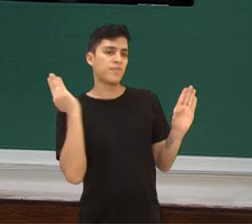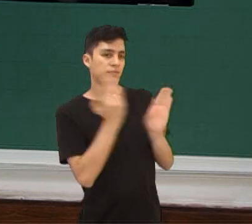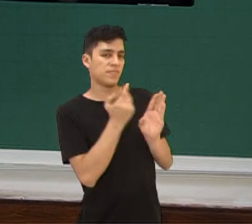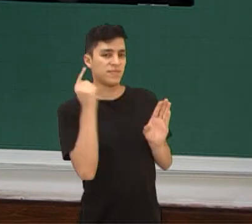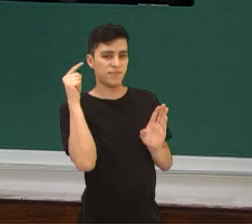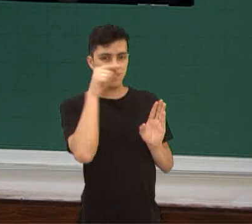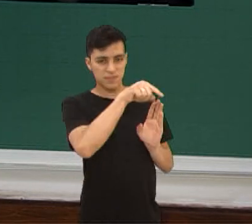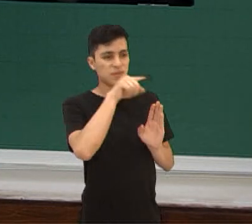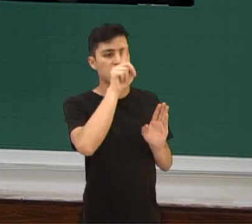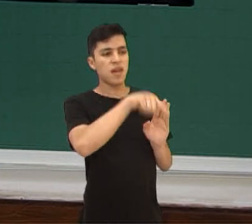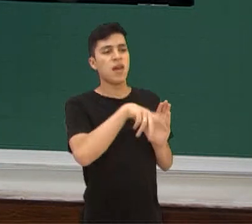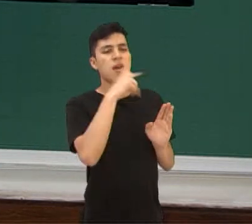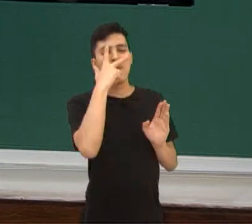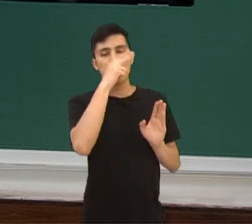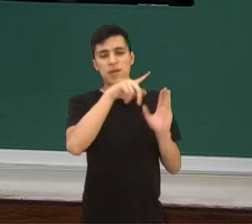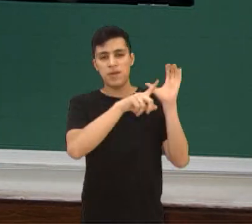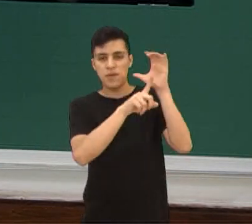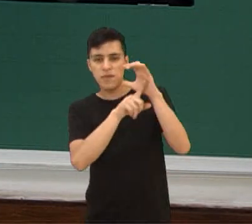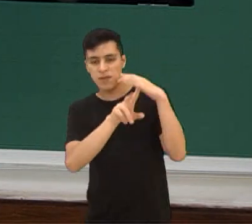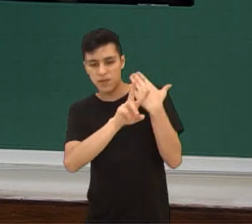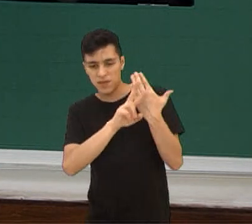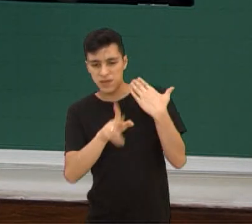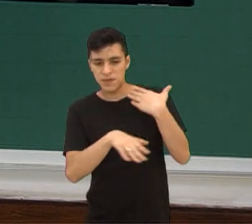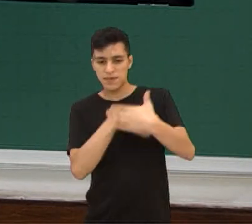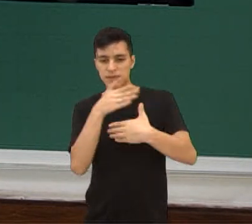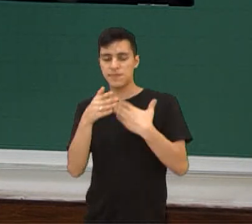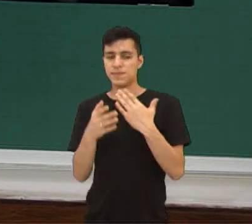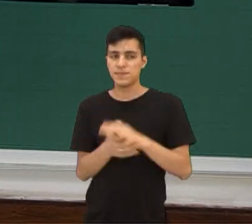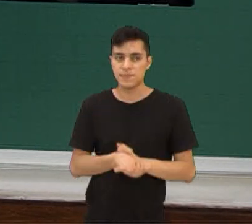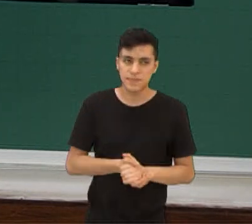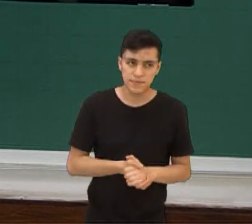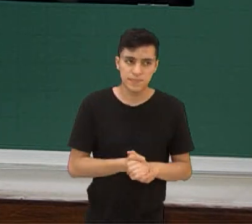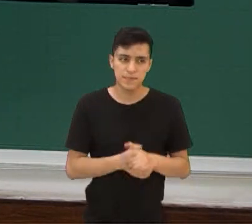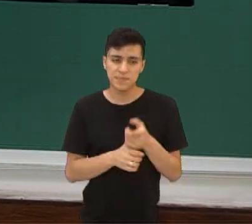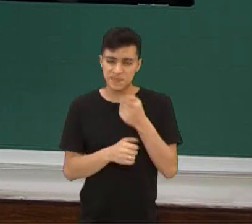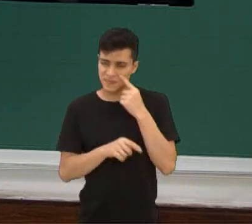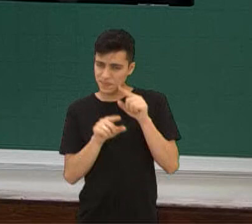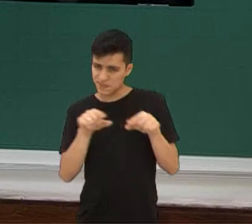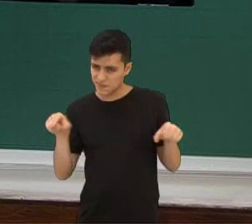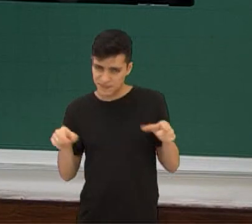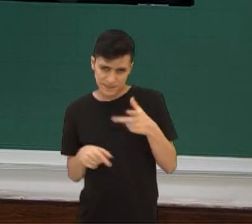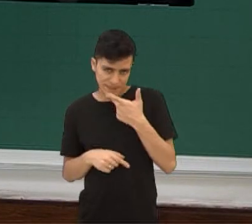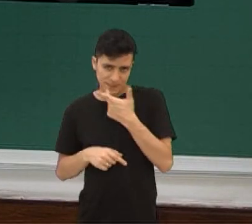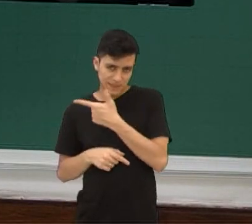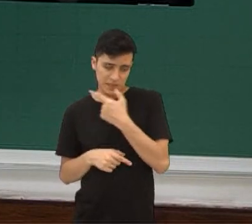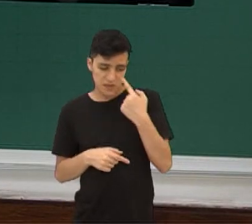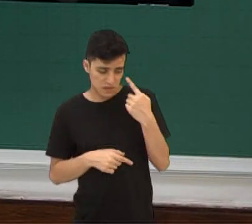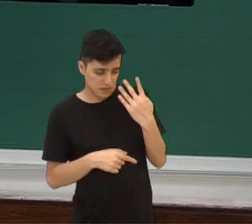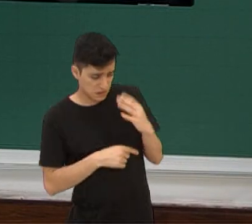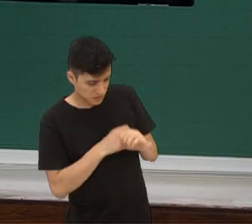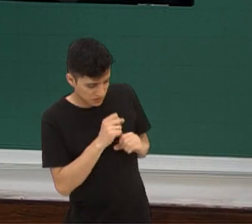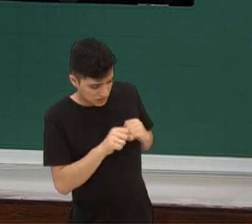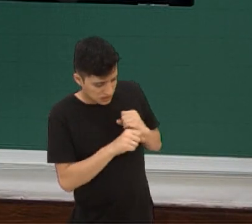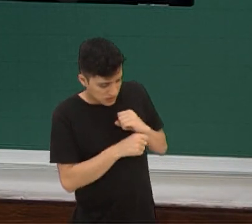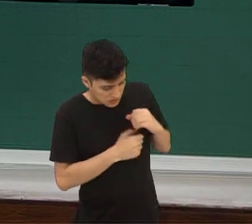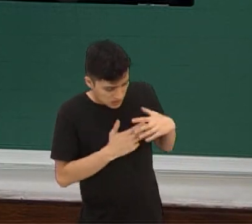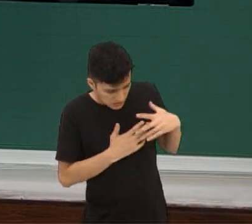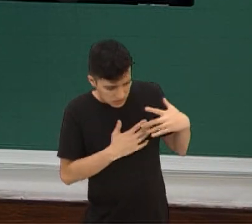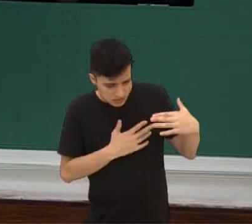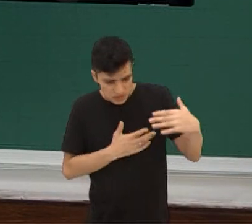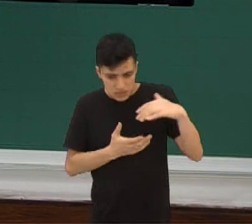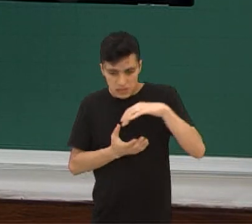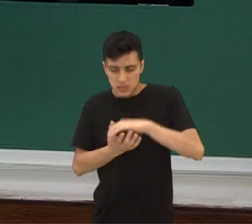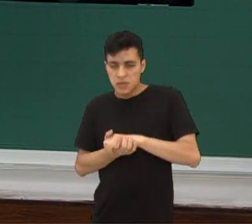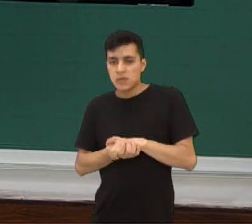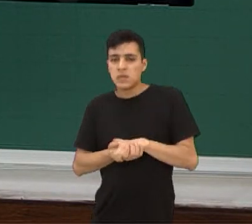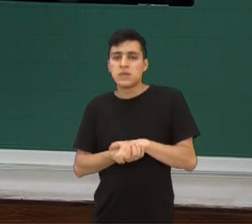ele também funcione. Mira, depois de 40 anos de matrimônio, então depois que isso aconteceu, minha abuela